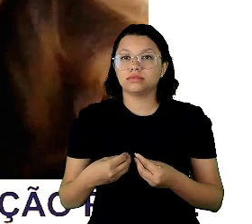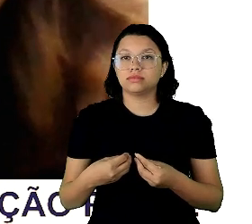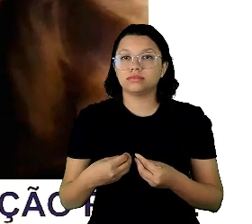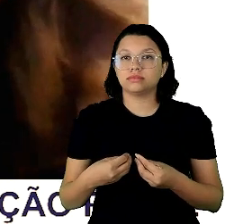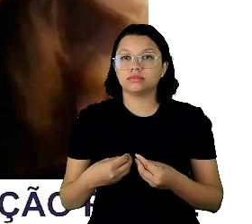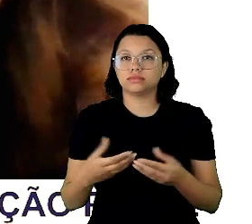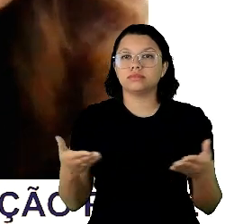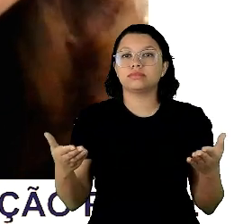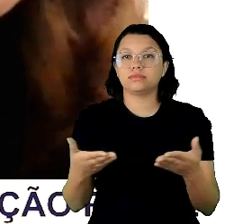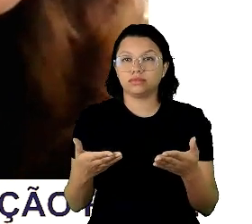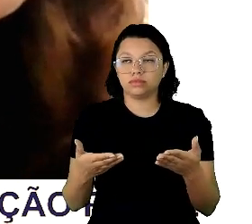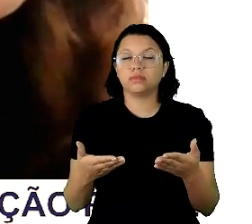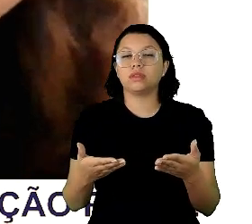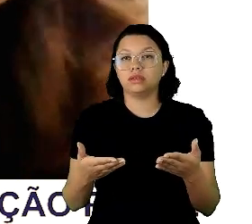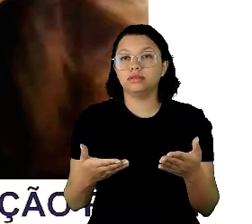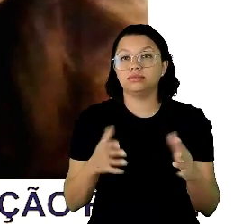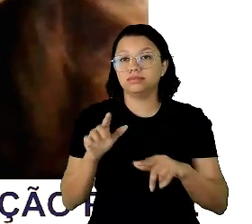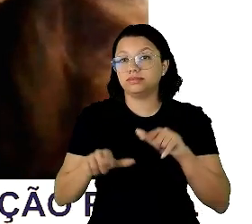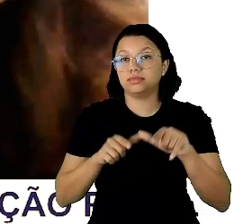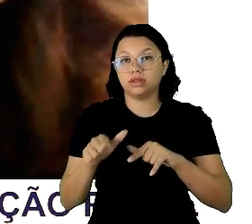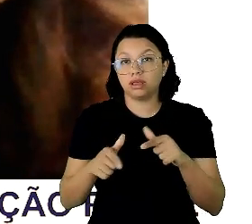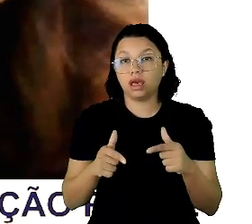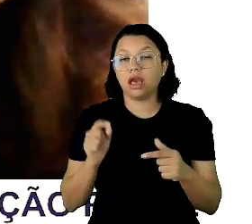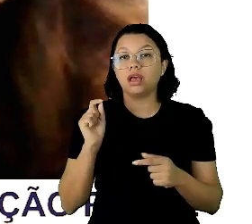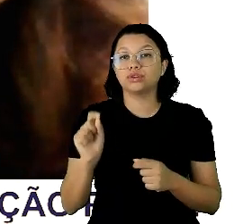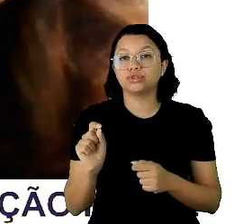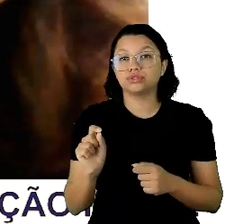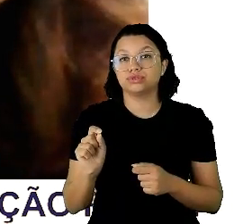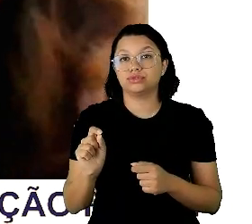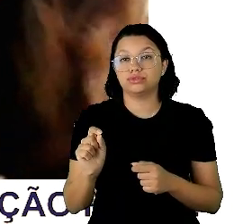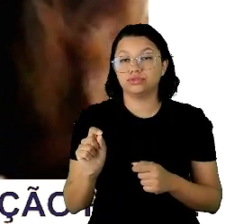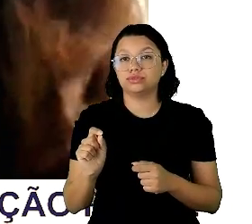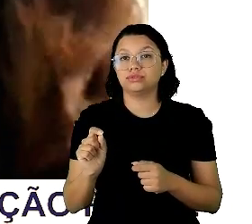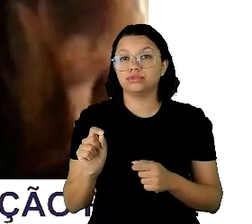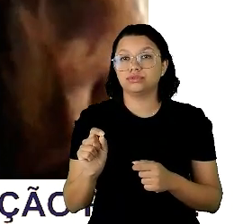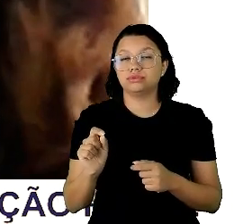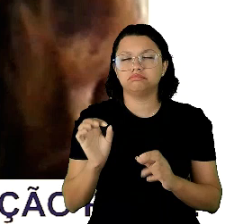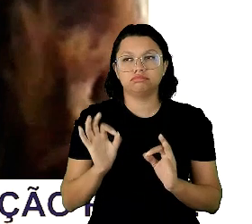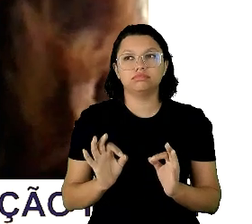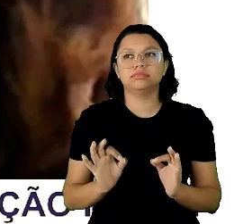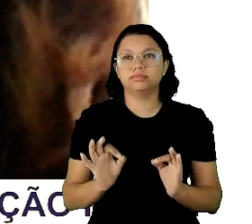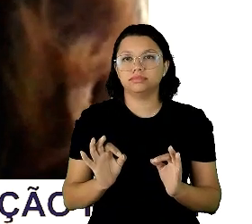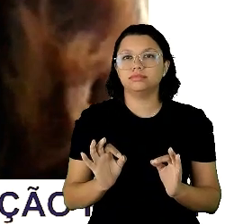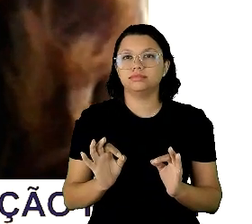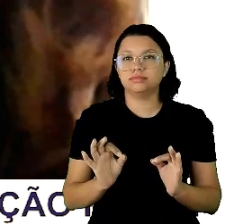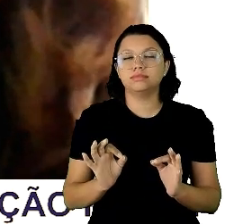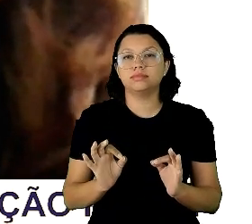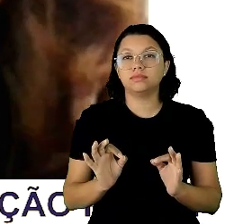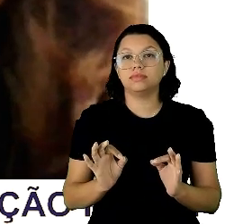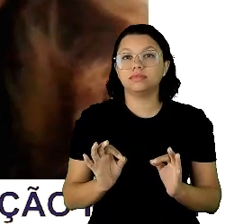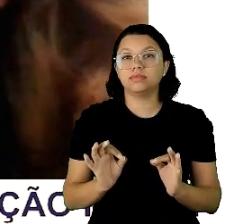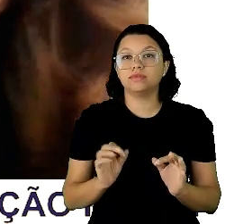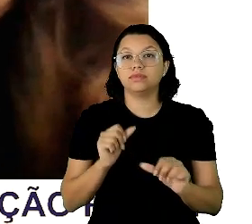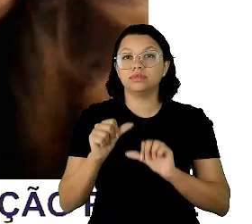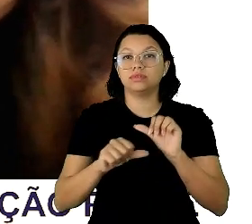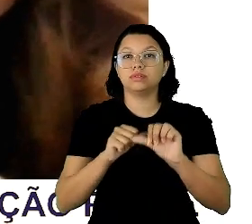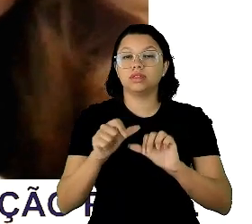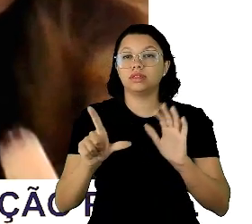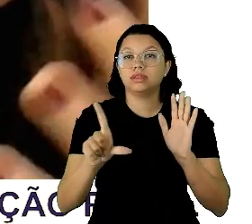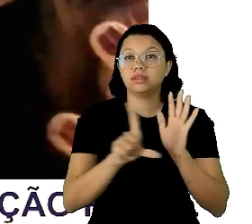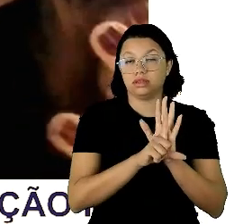essa função de justamente de legitimar aquilo que